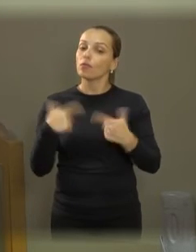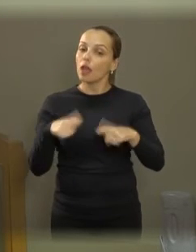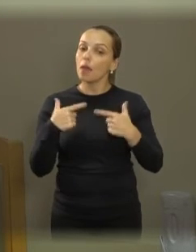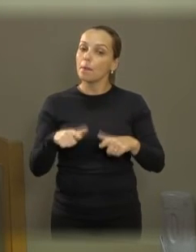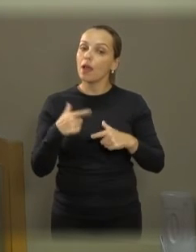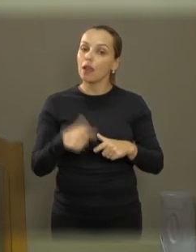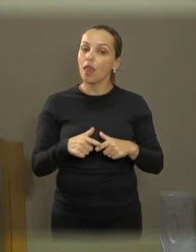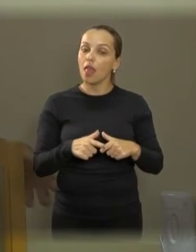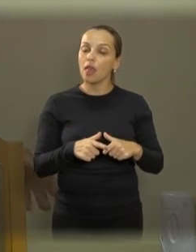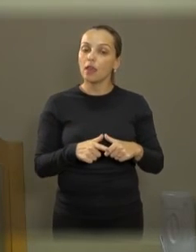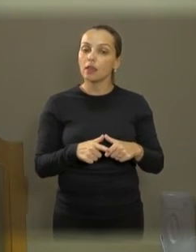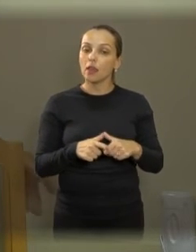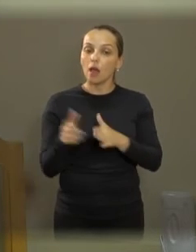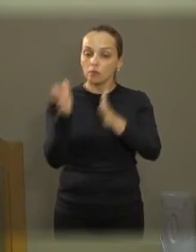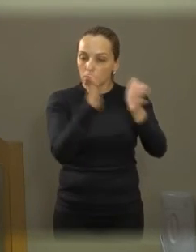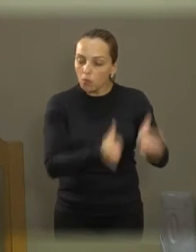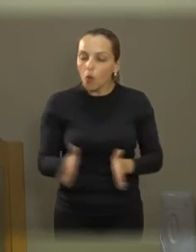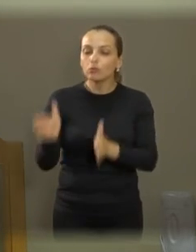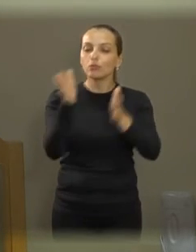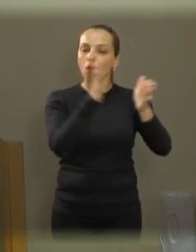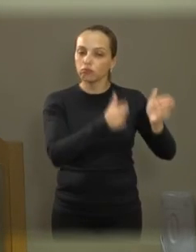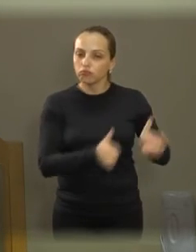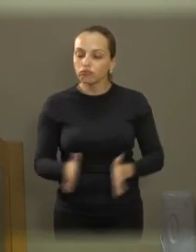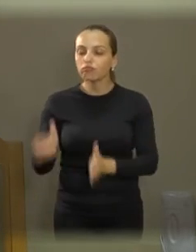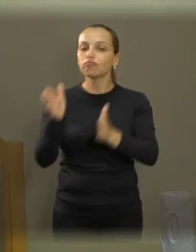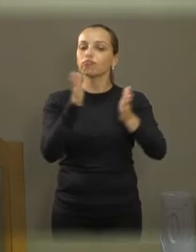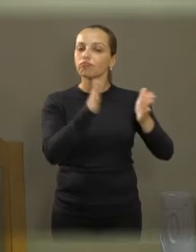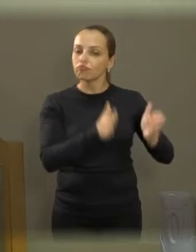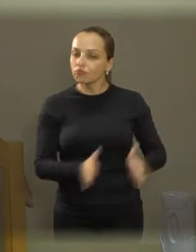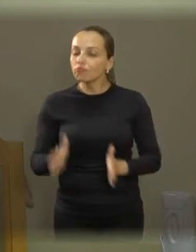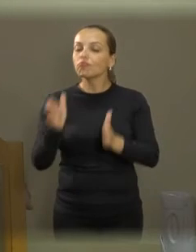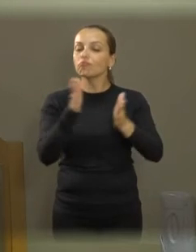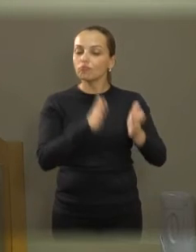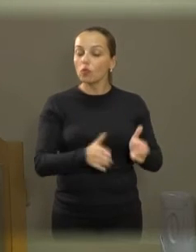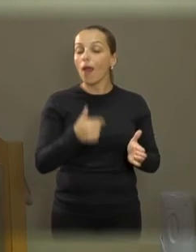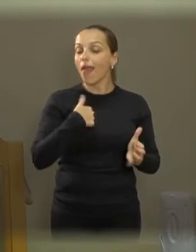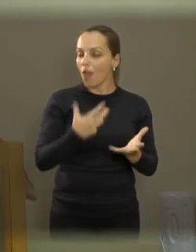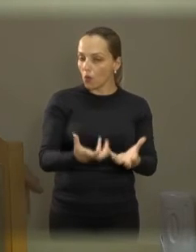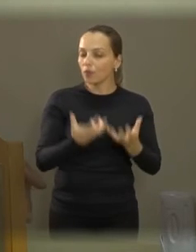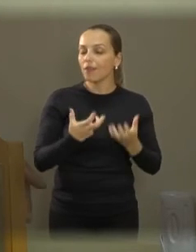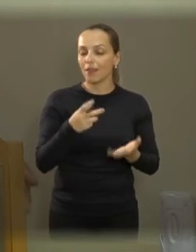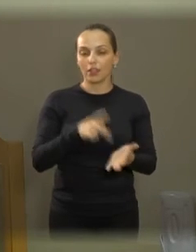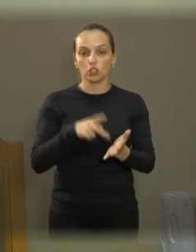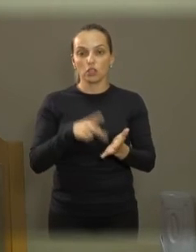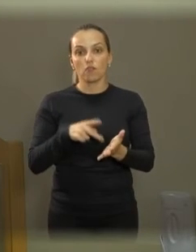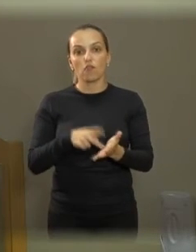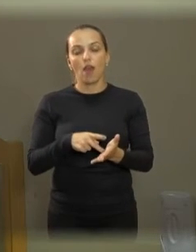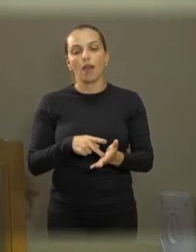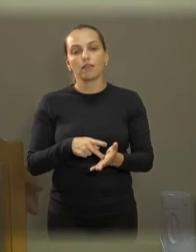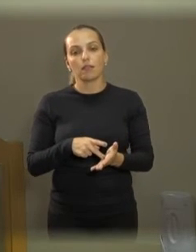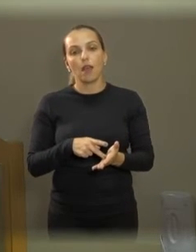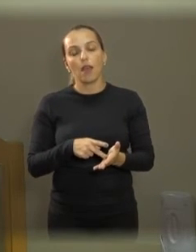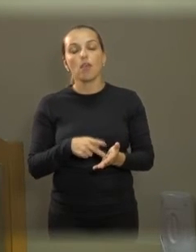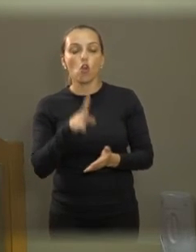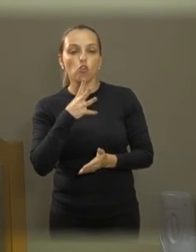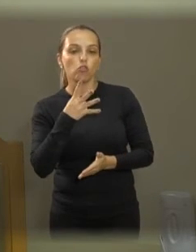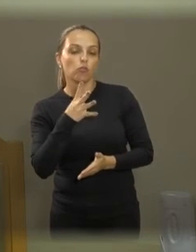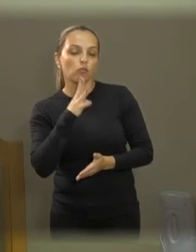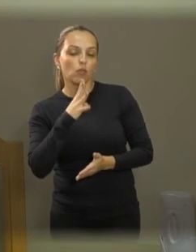produção. E era o que eu queria. Ele me apresentou o Júlio Viega, era um